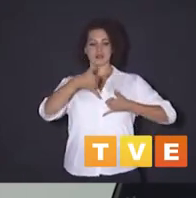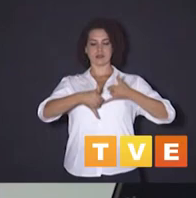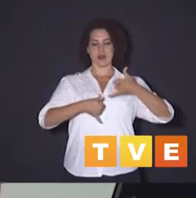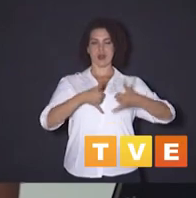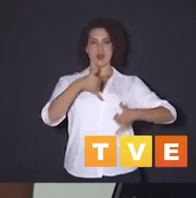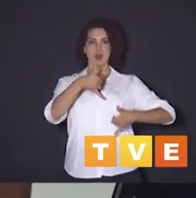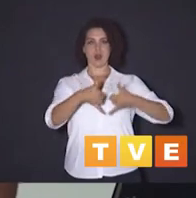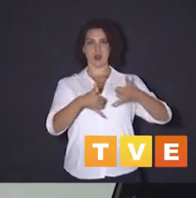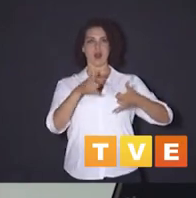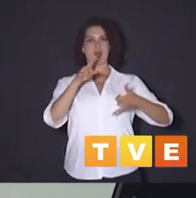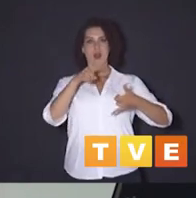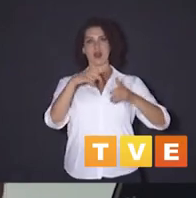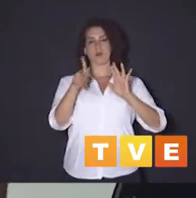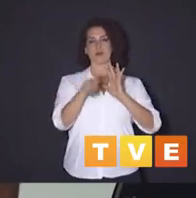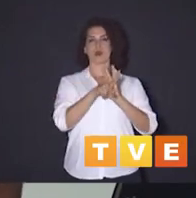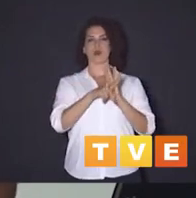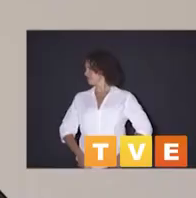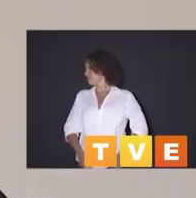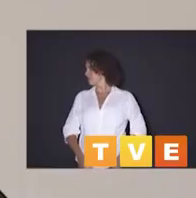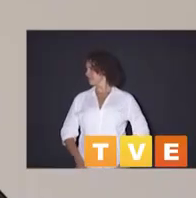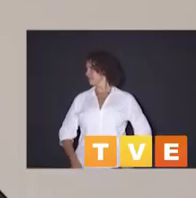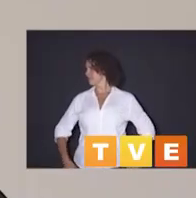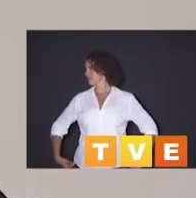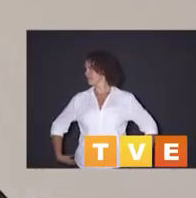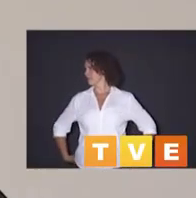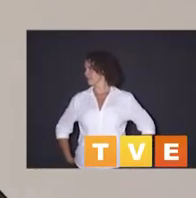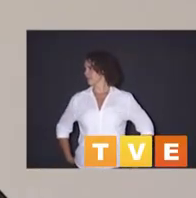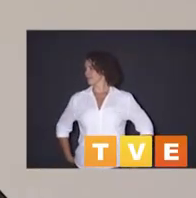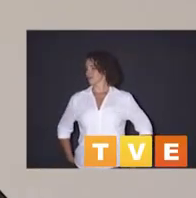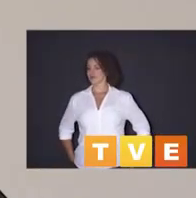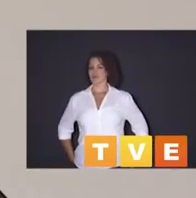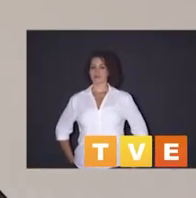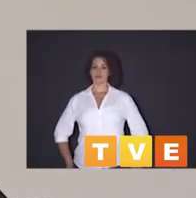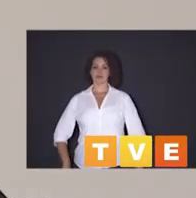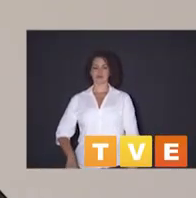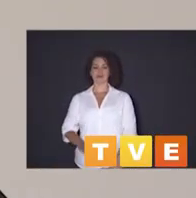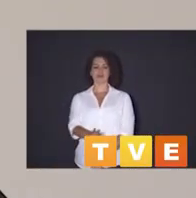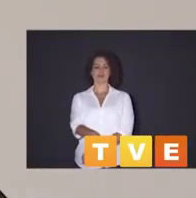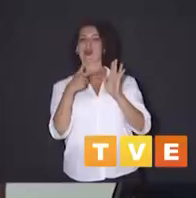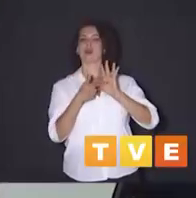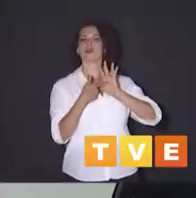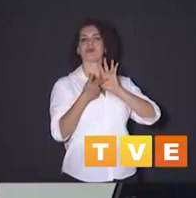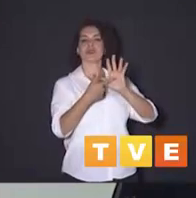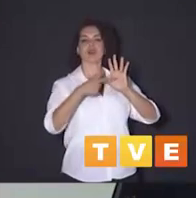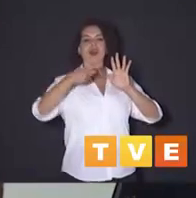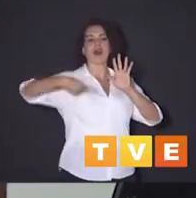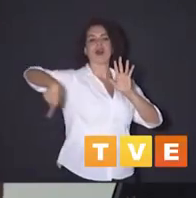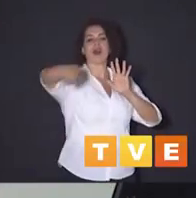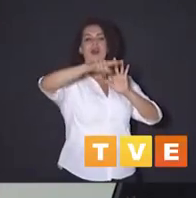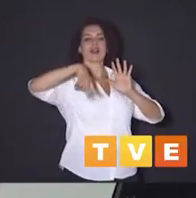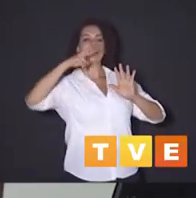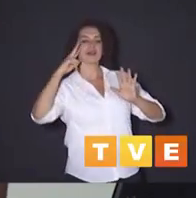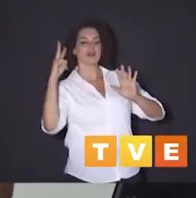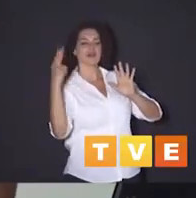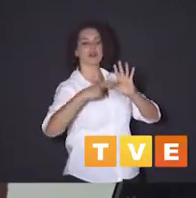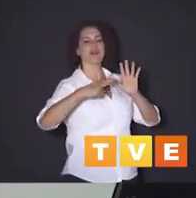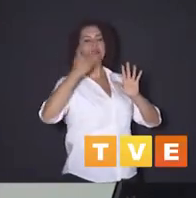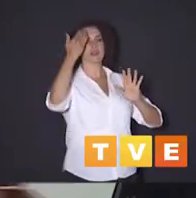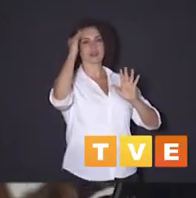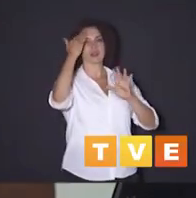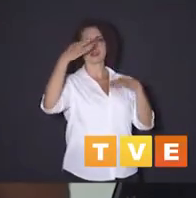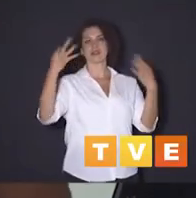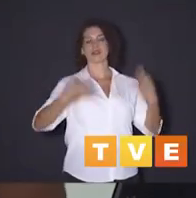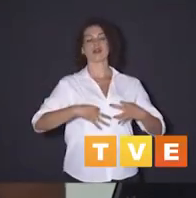ela mente e sim de uma branquitude intento comunicar da maneira honrada como deve ser um